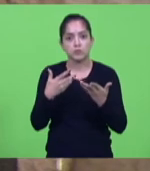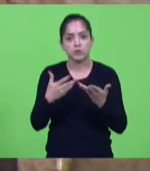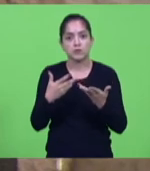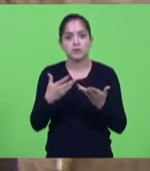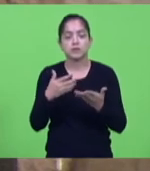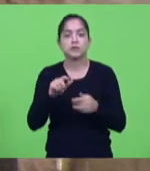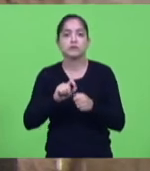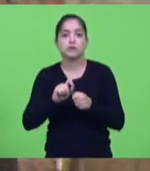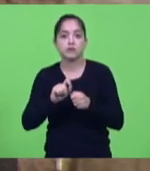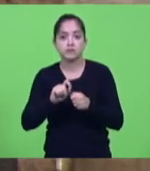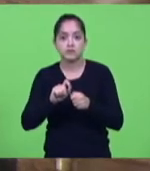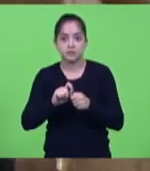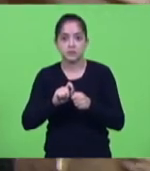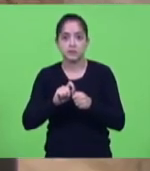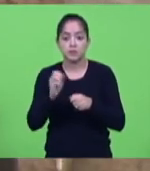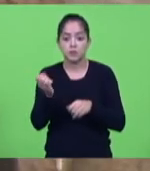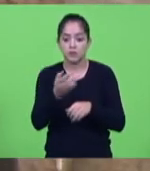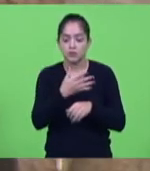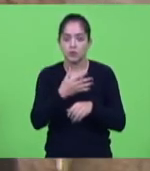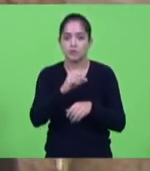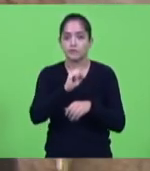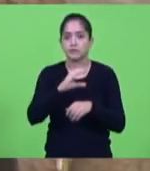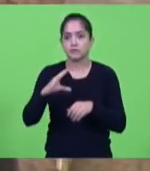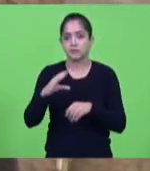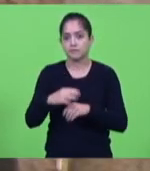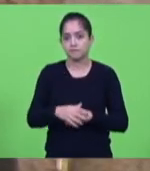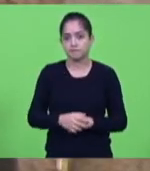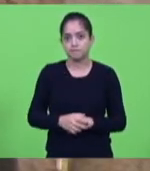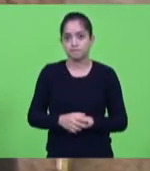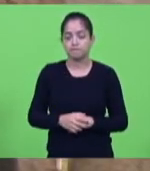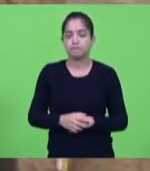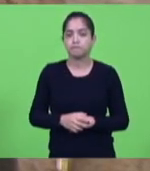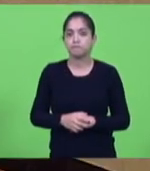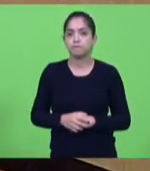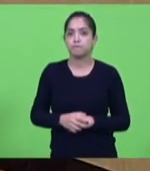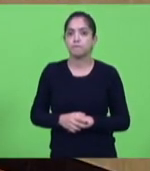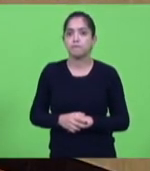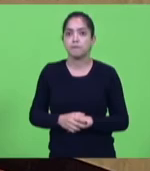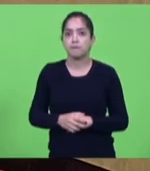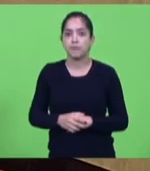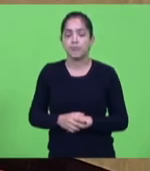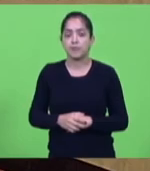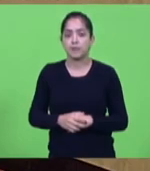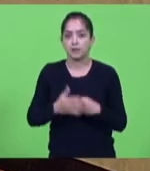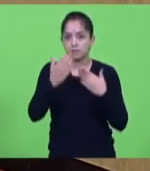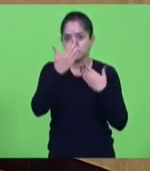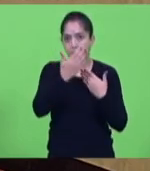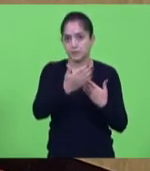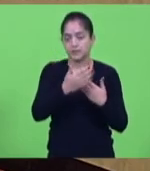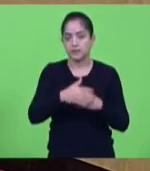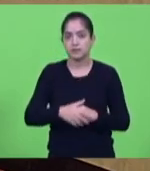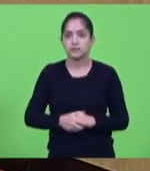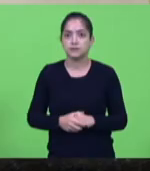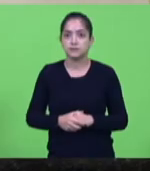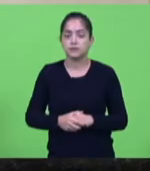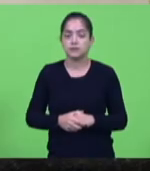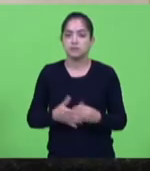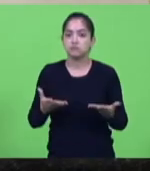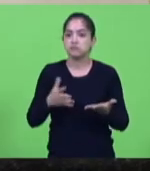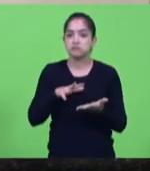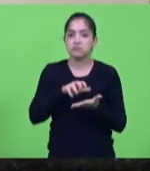fazer uma nova rodovia. Obrigado, senhor presidente. Obrigado, deputado Vicente Carro Preso. Não